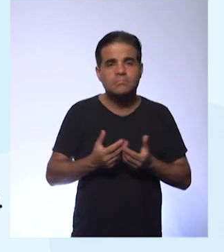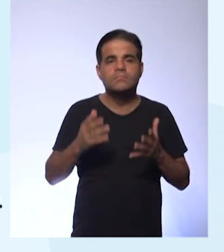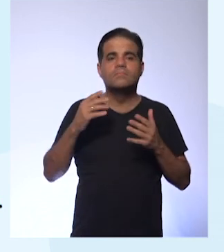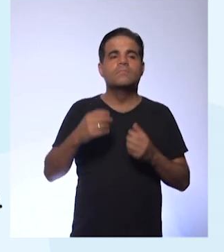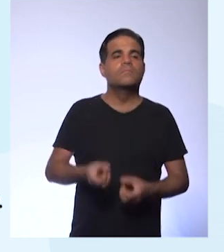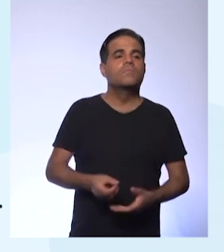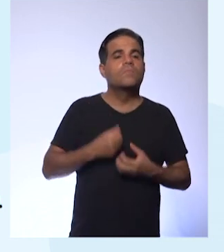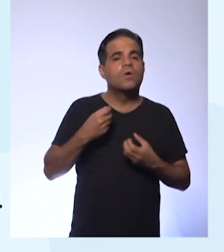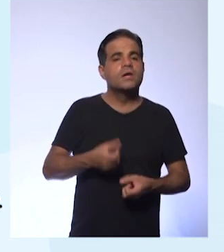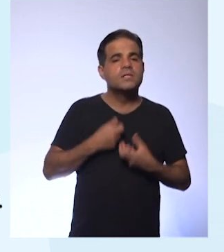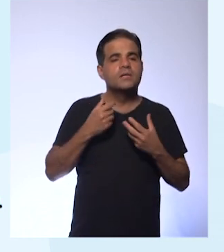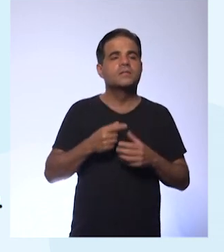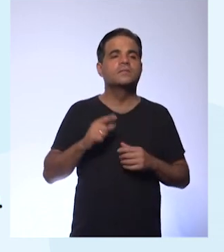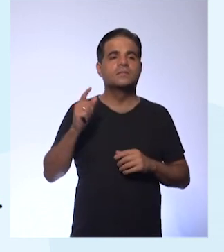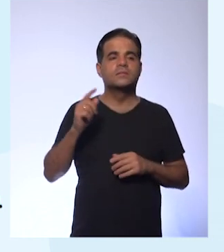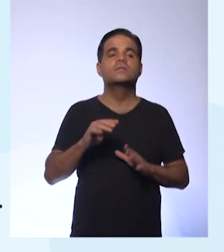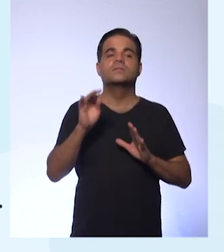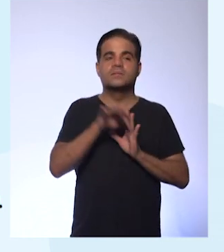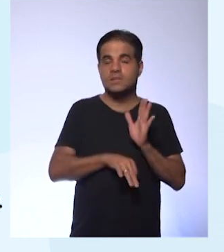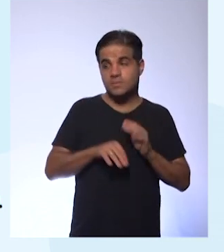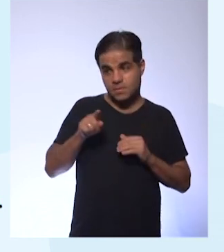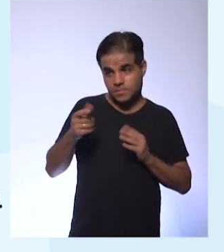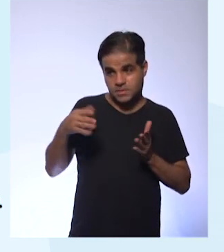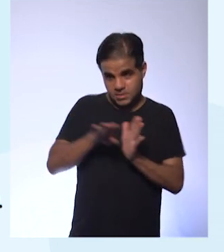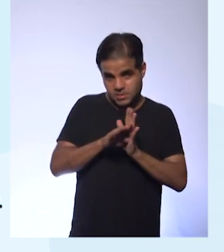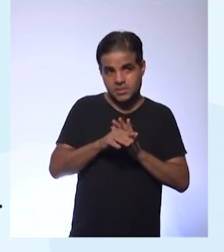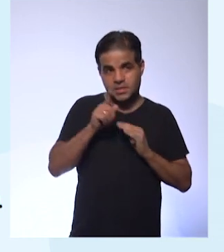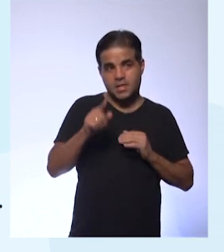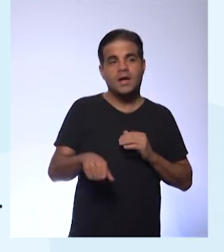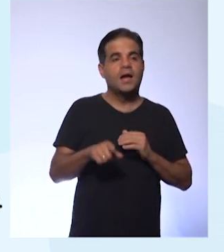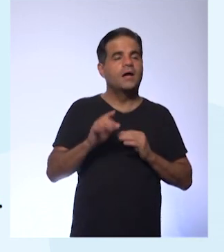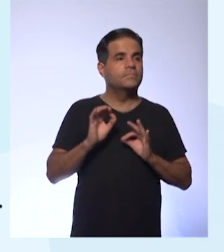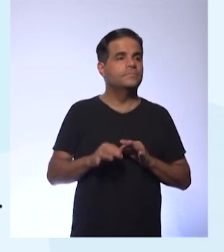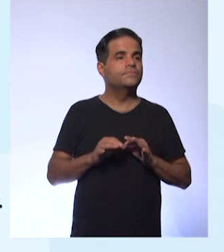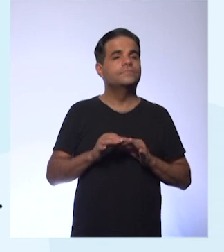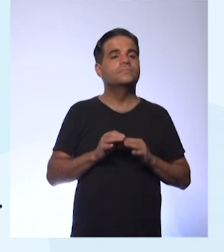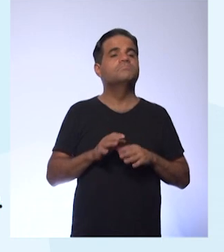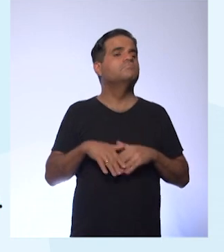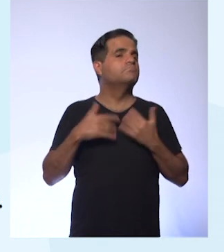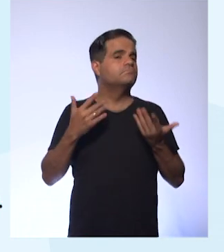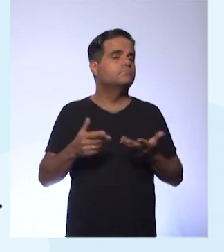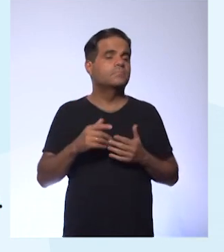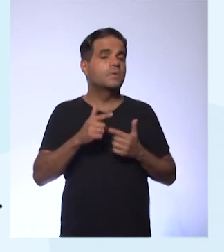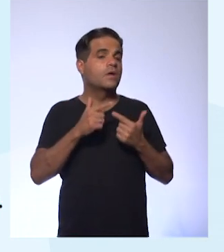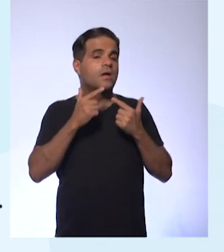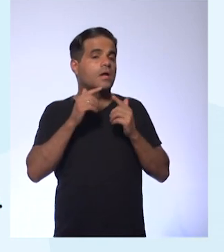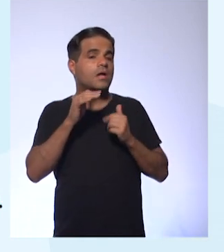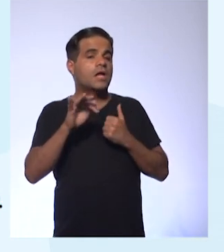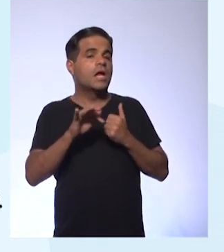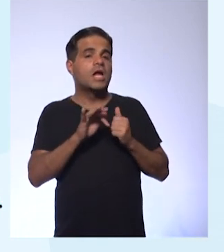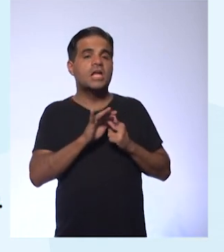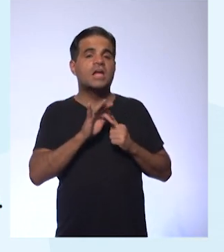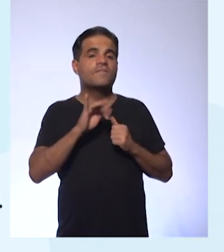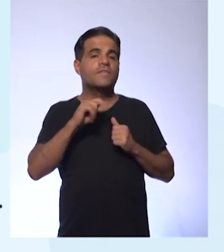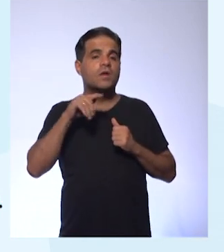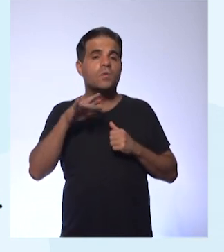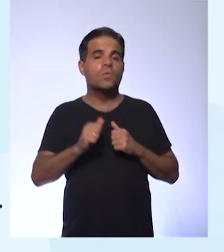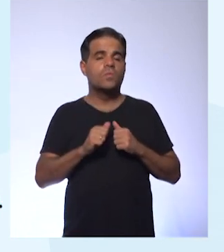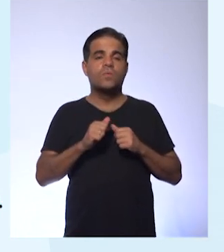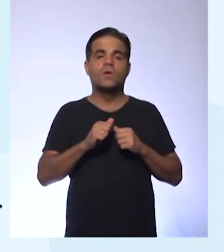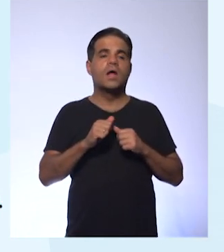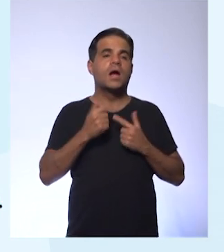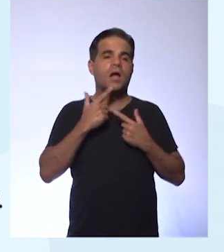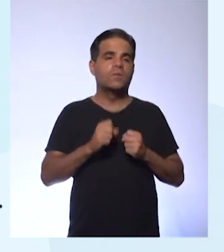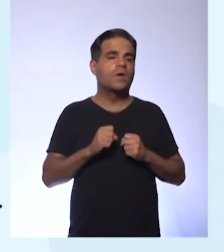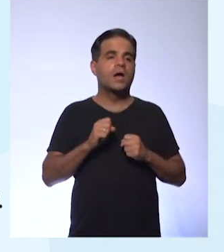arrematou a poesia desse texto, que era aí onde você queria chegar. Tá. Não era? Que figura de linguagem Já é tem essa? resposta aqui.